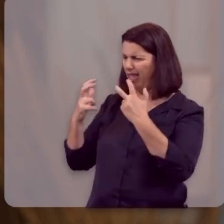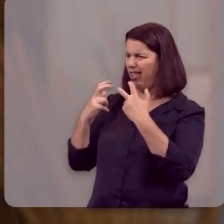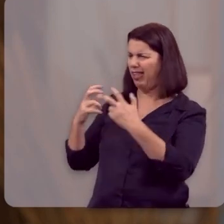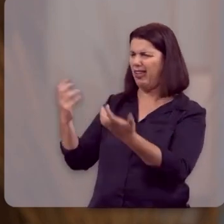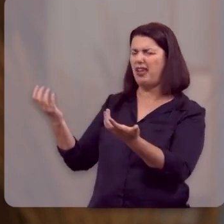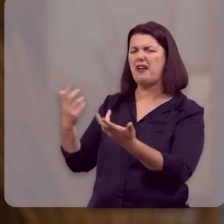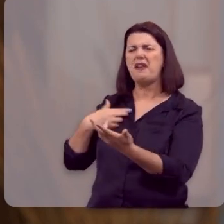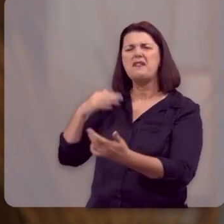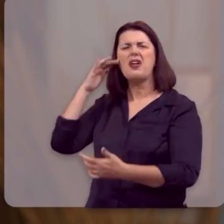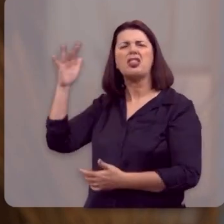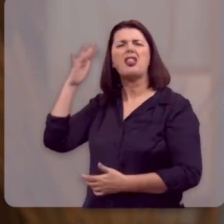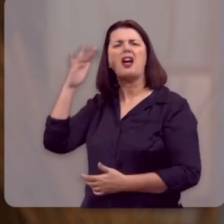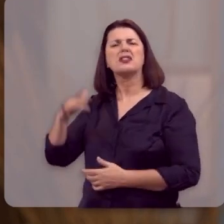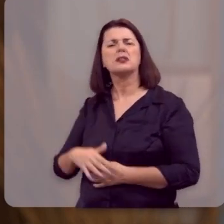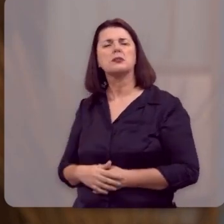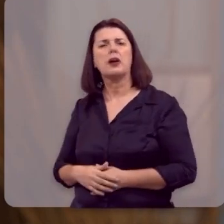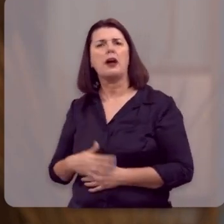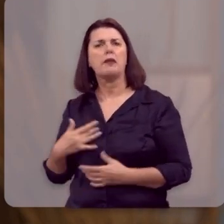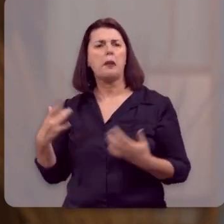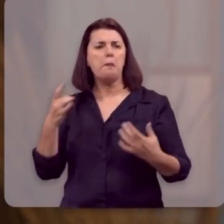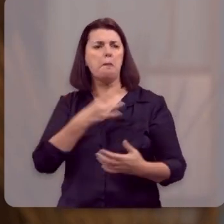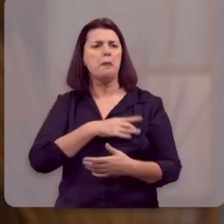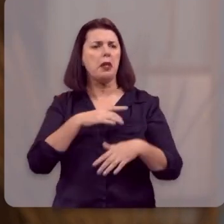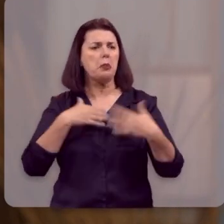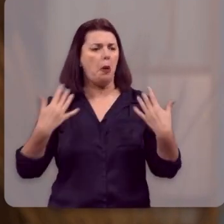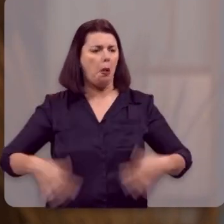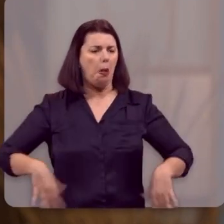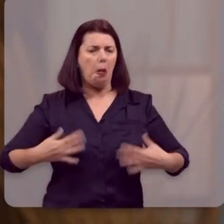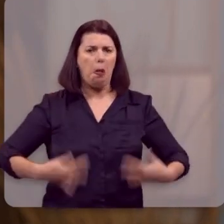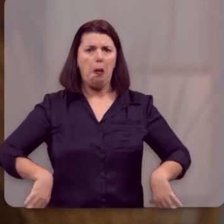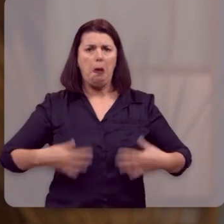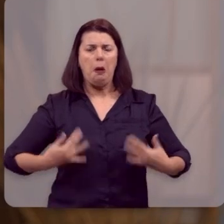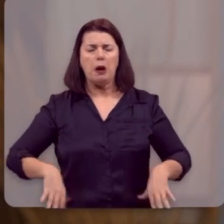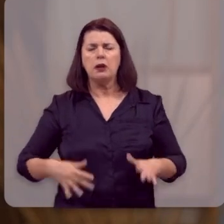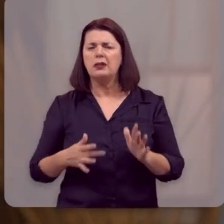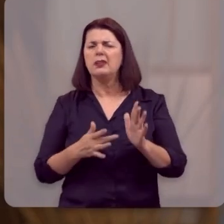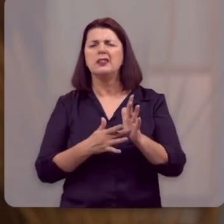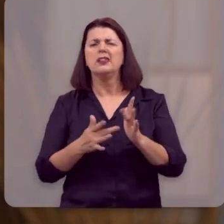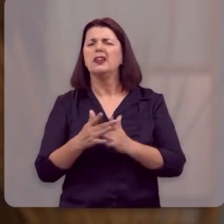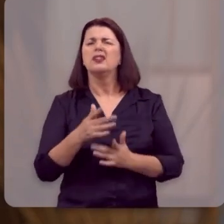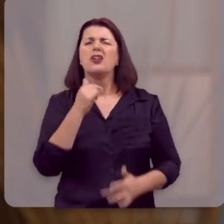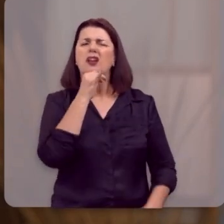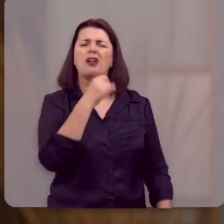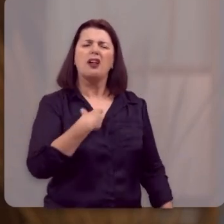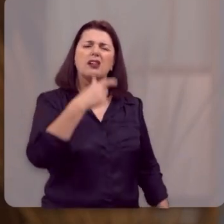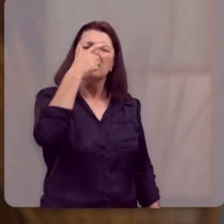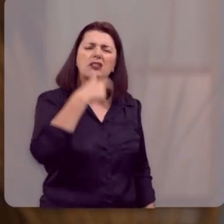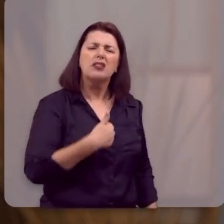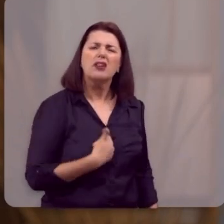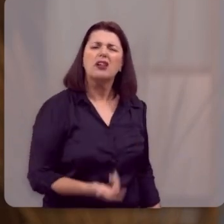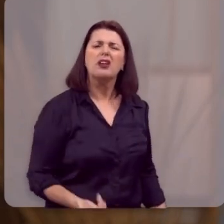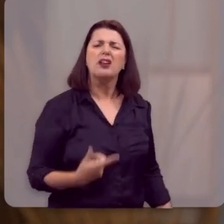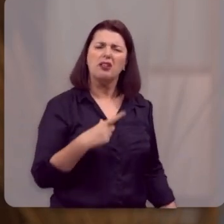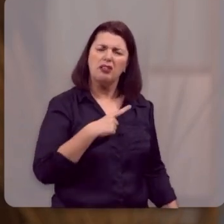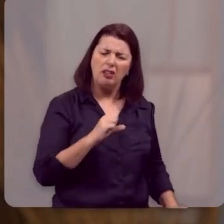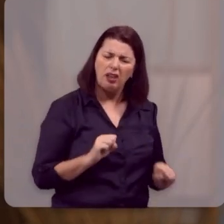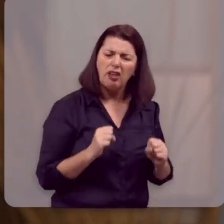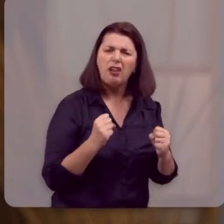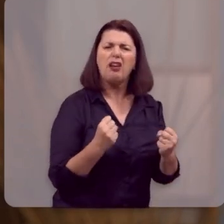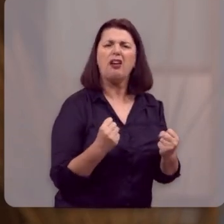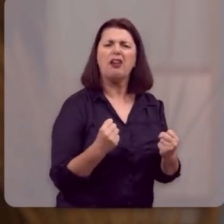E tomados de medo, ficaram apavorados. E Jesus disse: "Sou eu, tem de bom